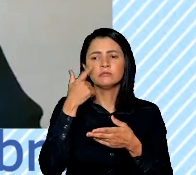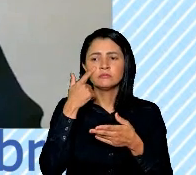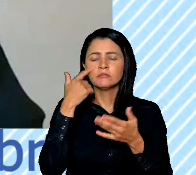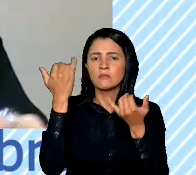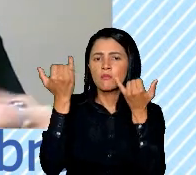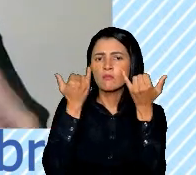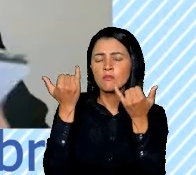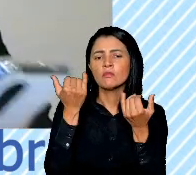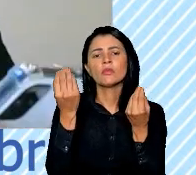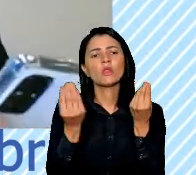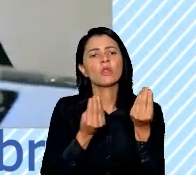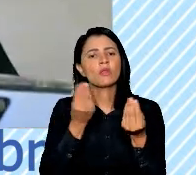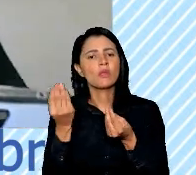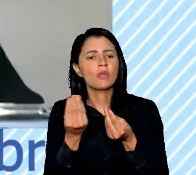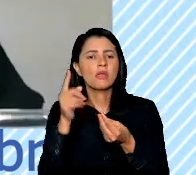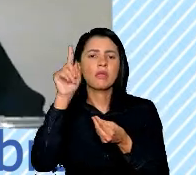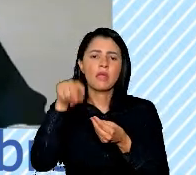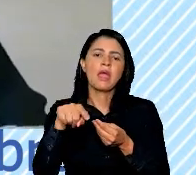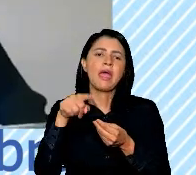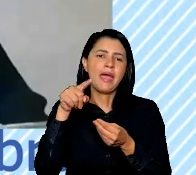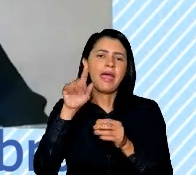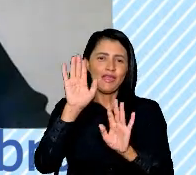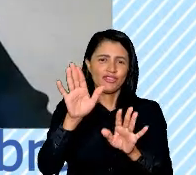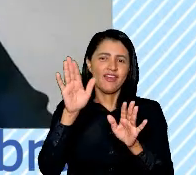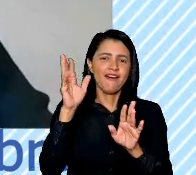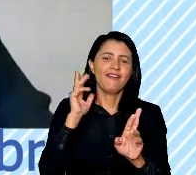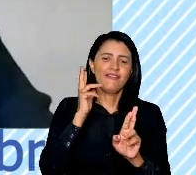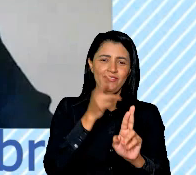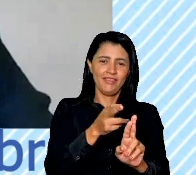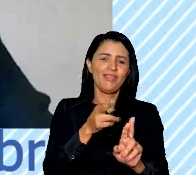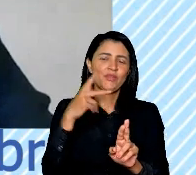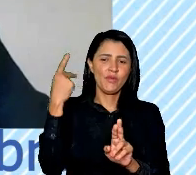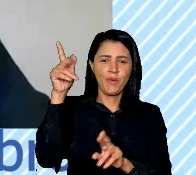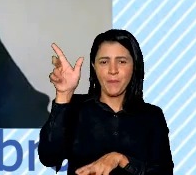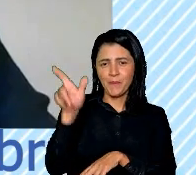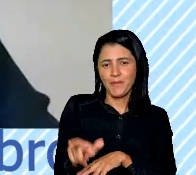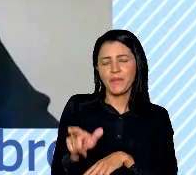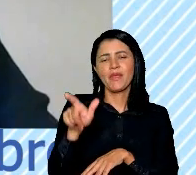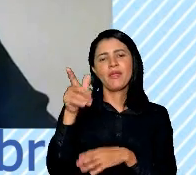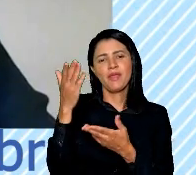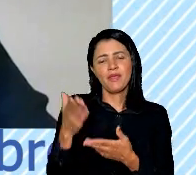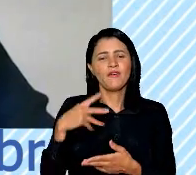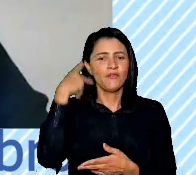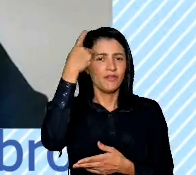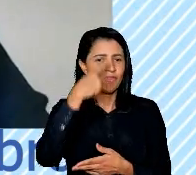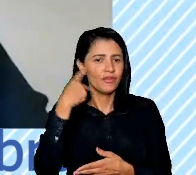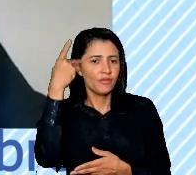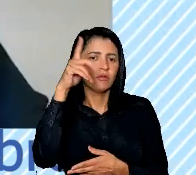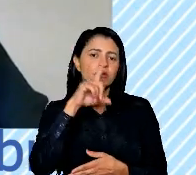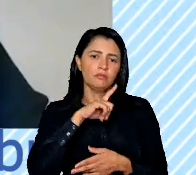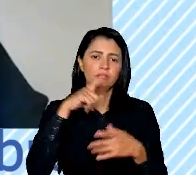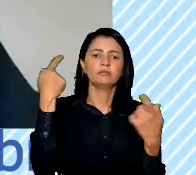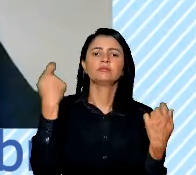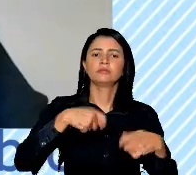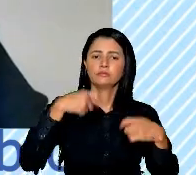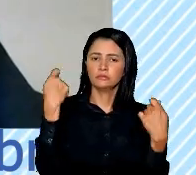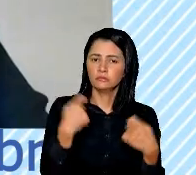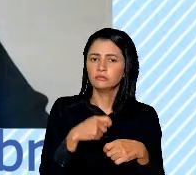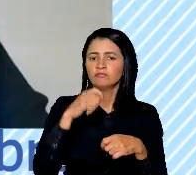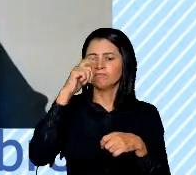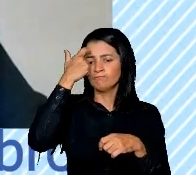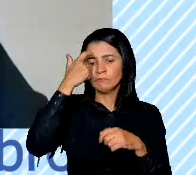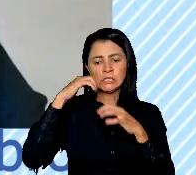interseccional, como bem referido pela vereadora, né? Existe essa necessidade dessa